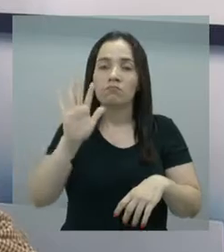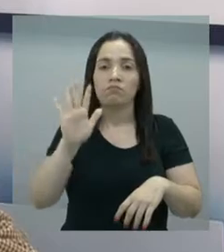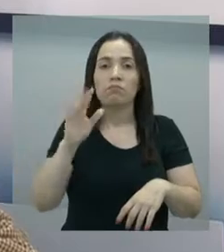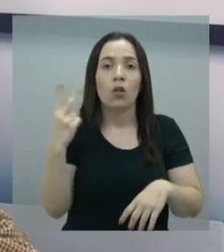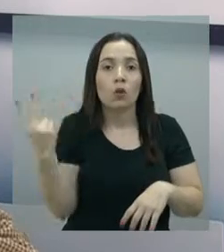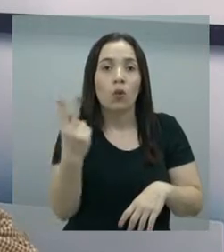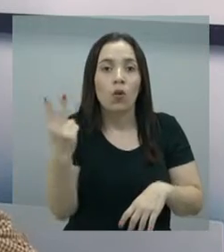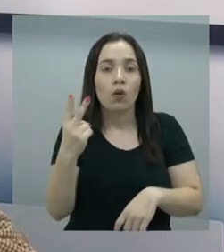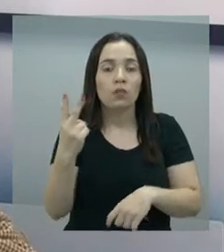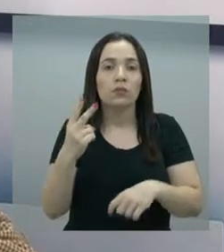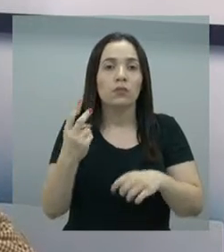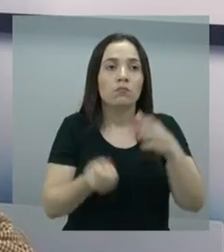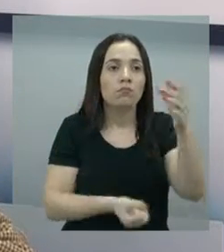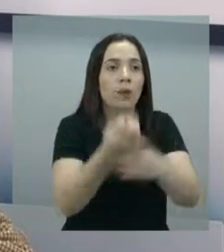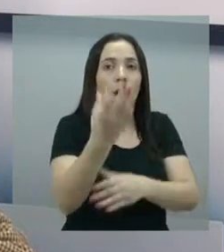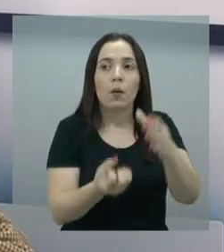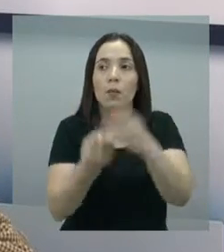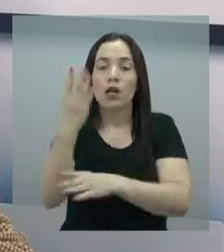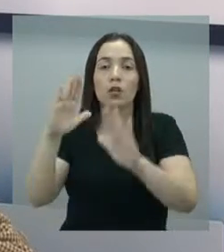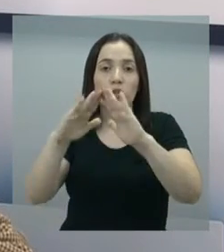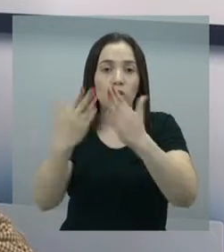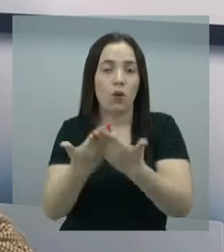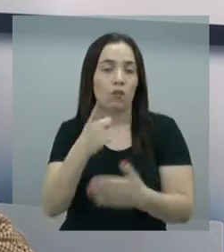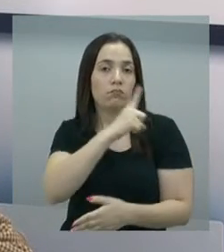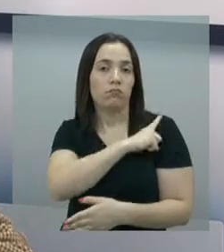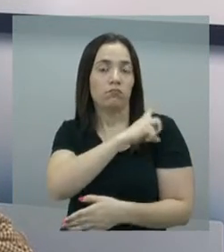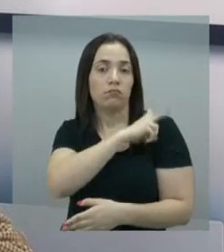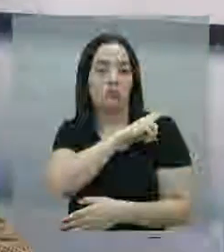escolas de 2º grau.